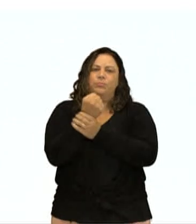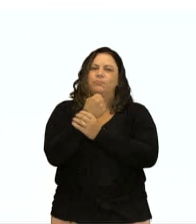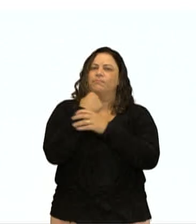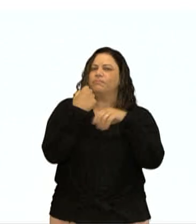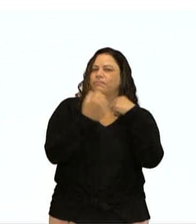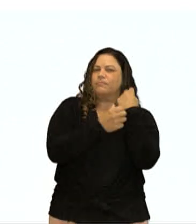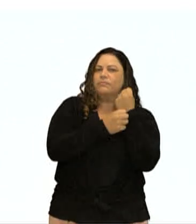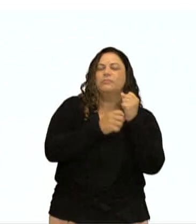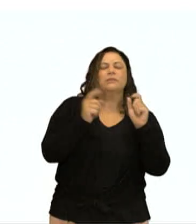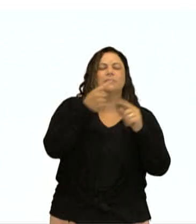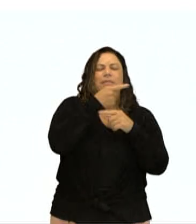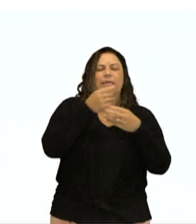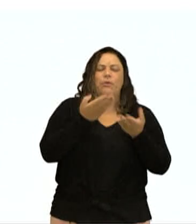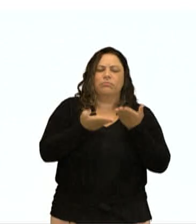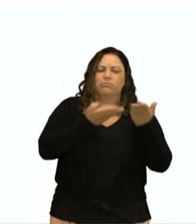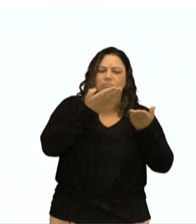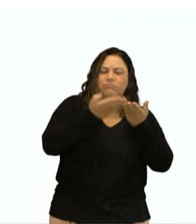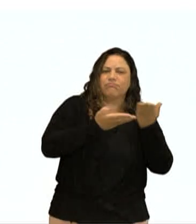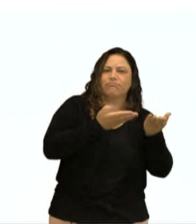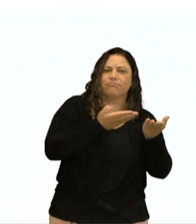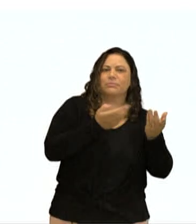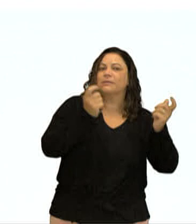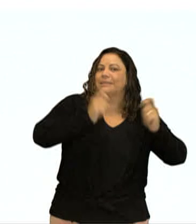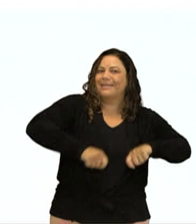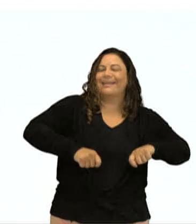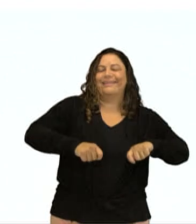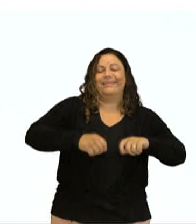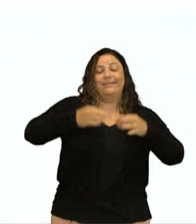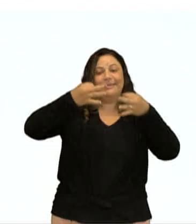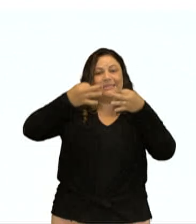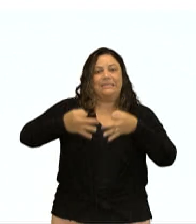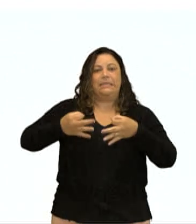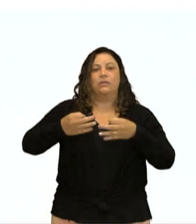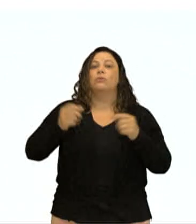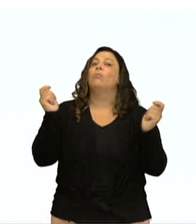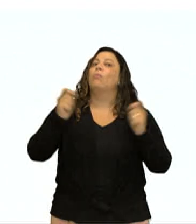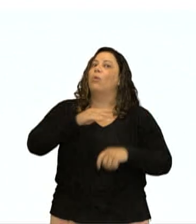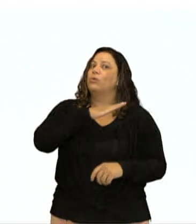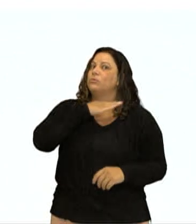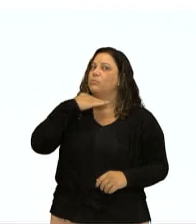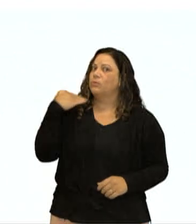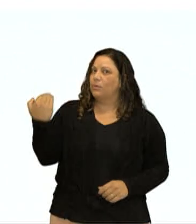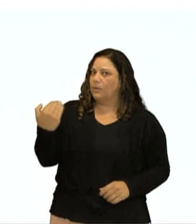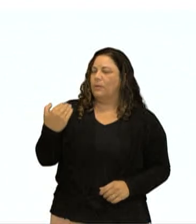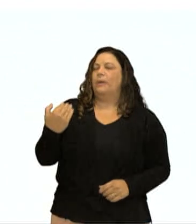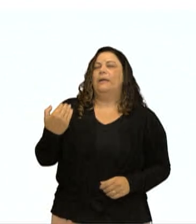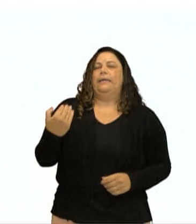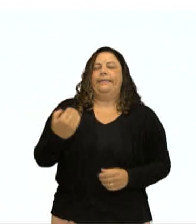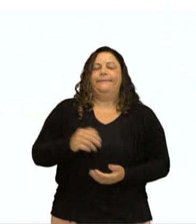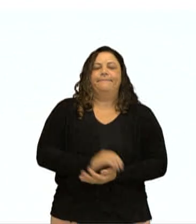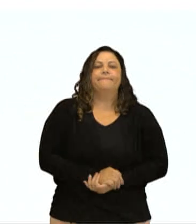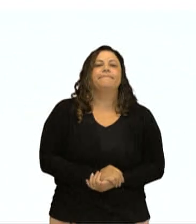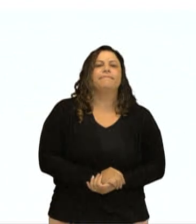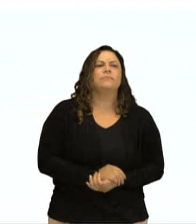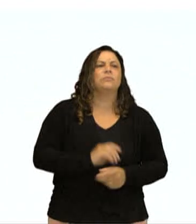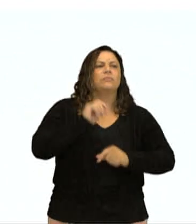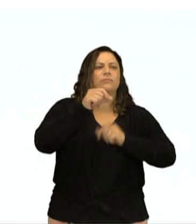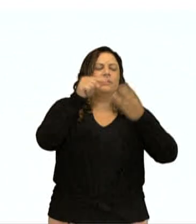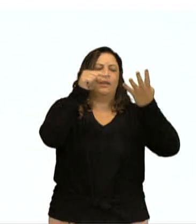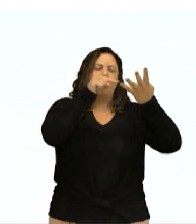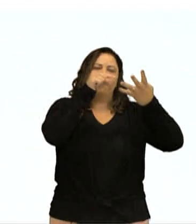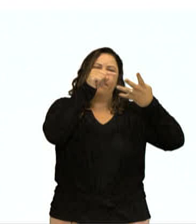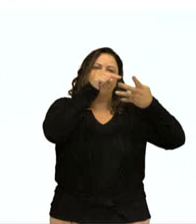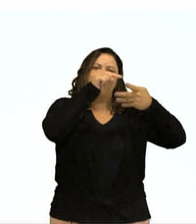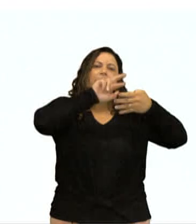não tratada adequadamente, pode levar à morte por parada respiratória e cardíaca. Qual alternativa indica corretamente o nome